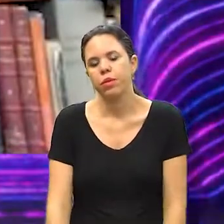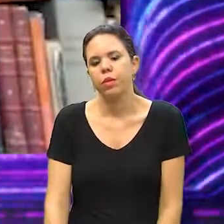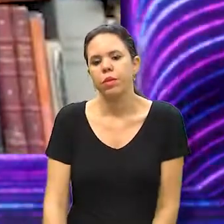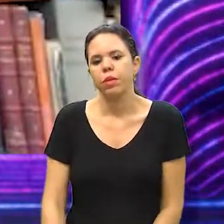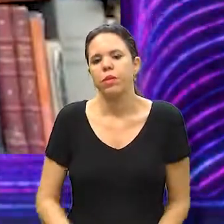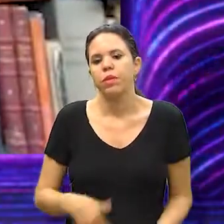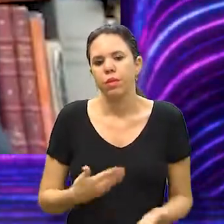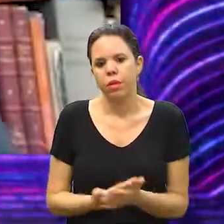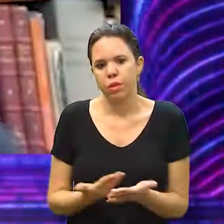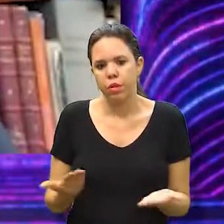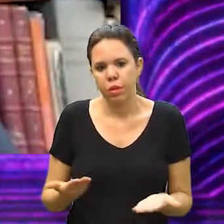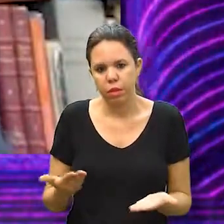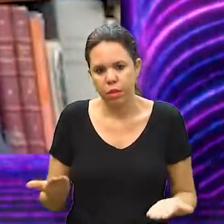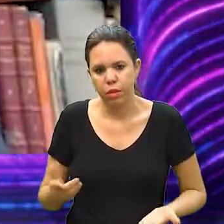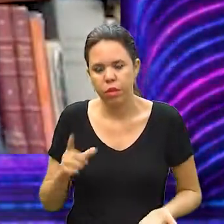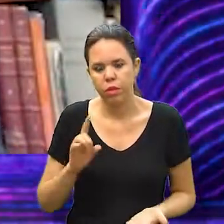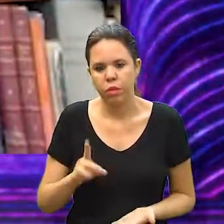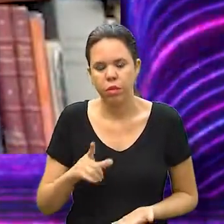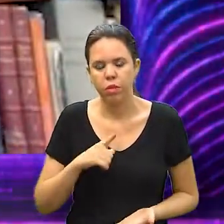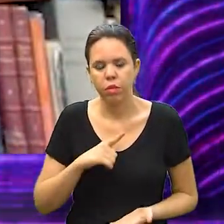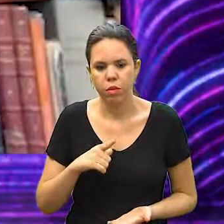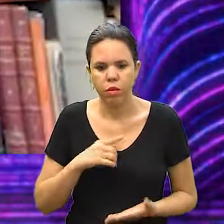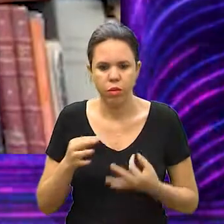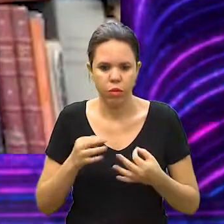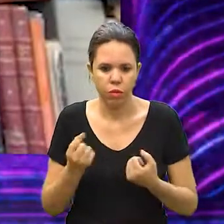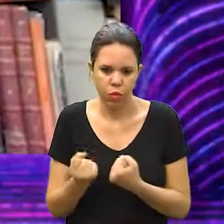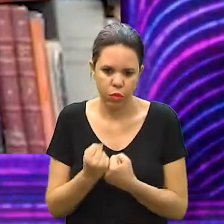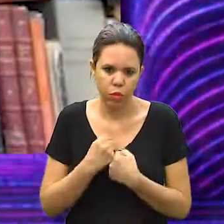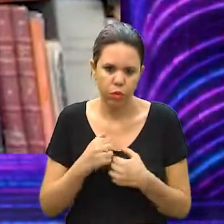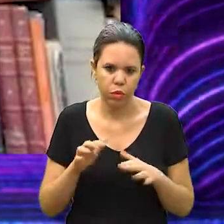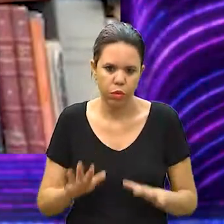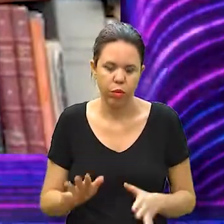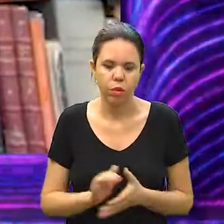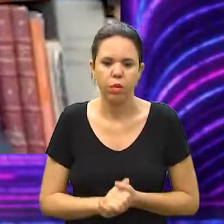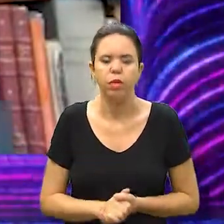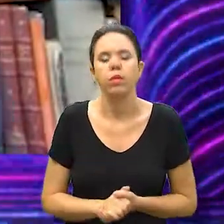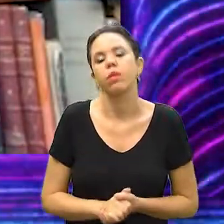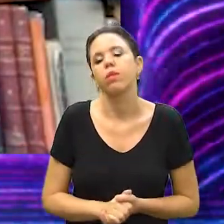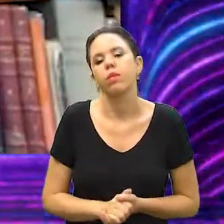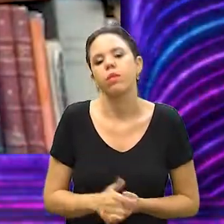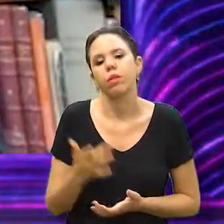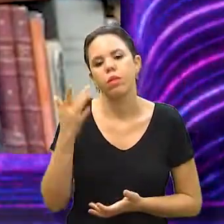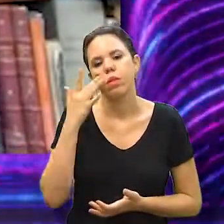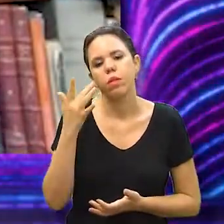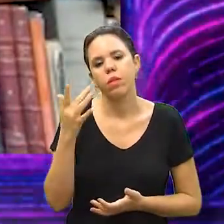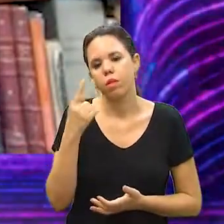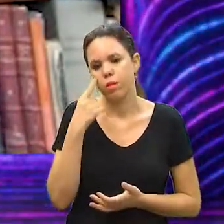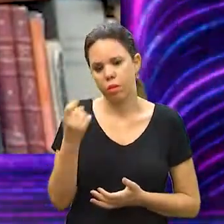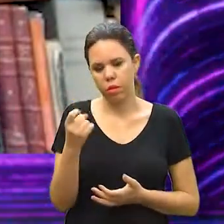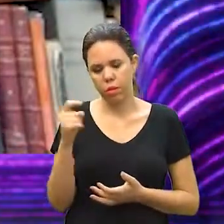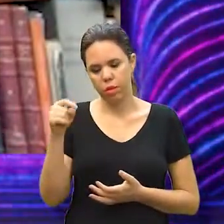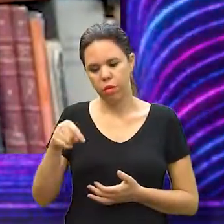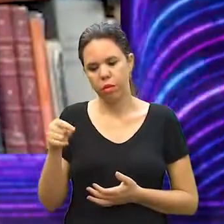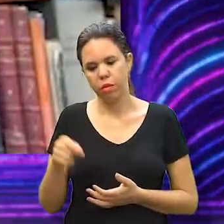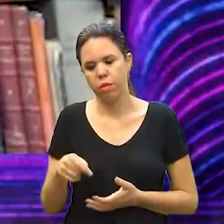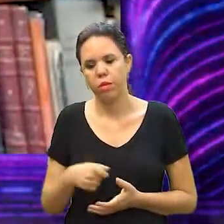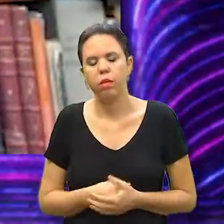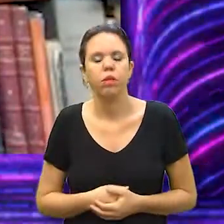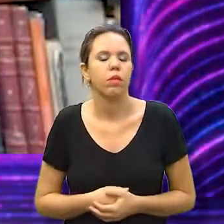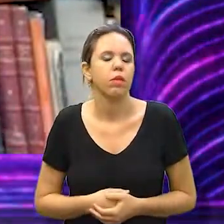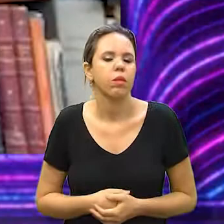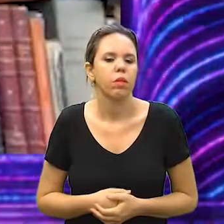Olha, até agora só tive críticas favoráveis, mas eu acho o que eu acho mais interessante nas